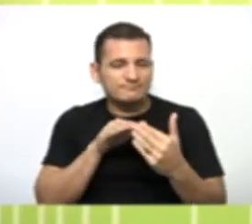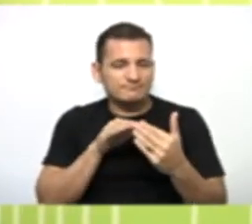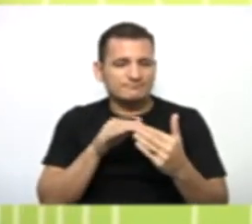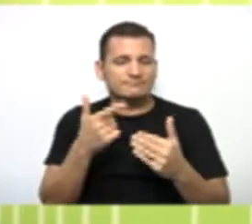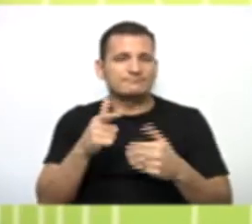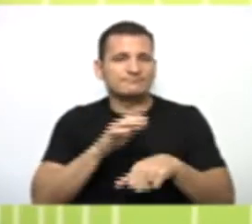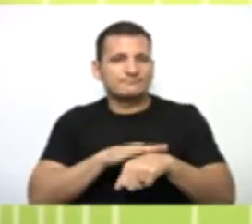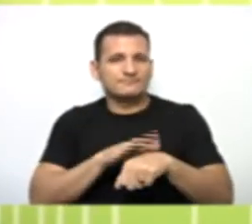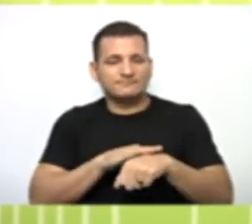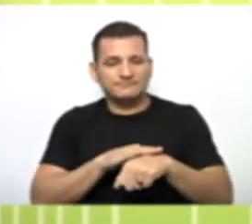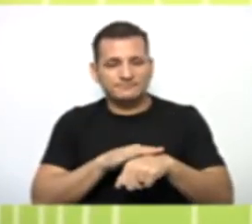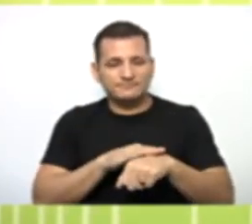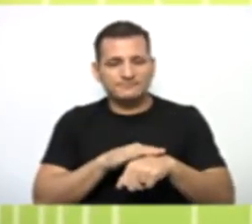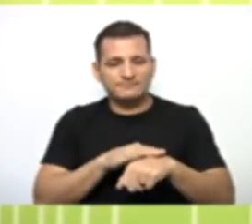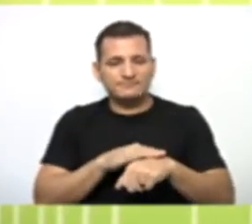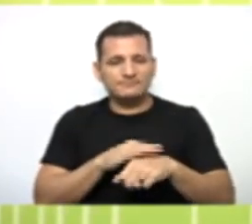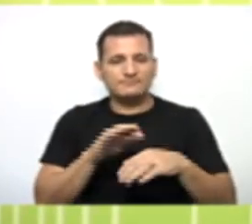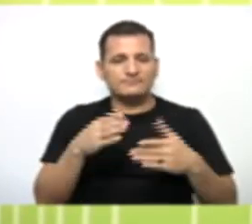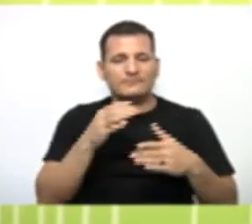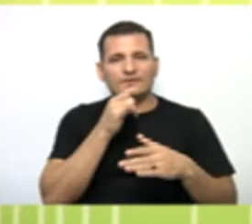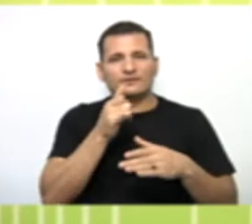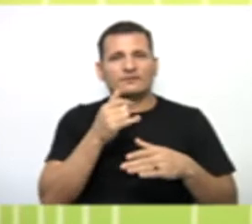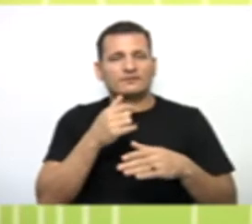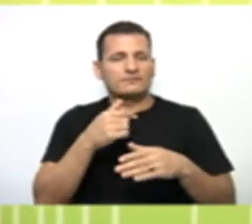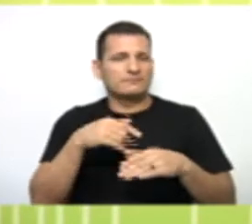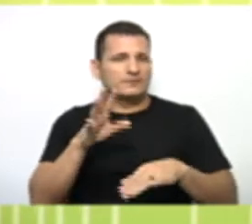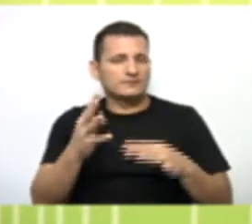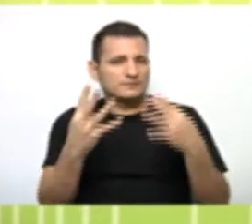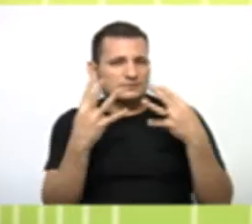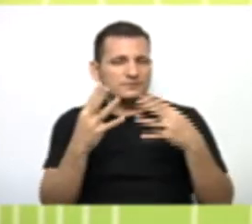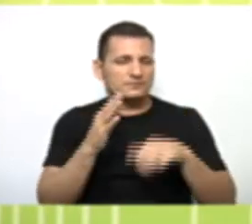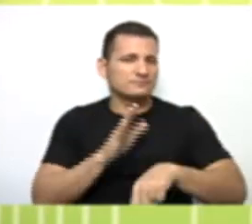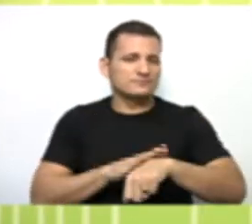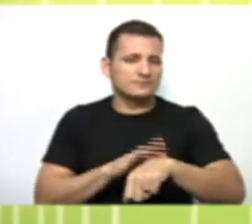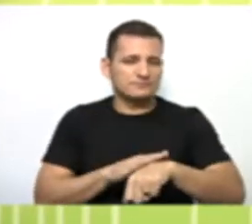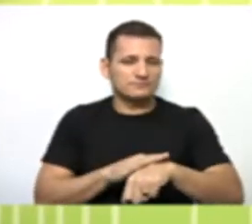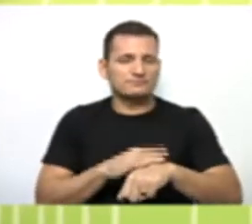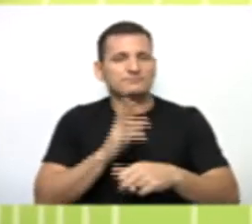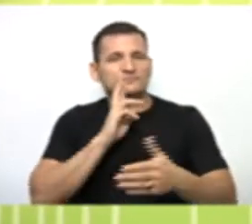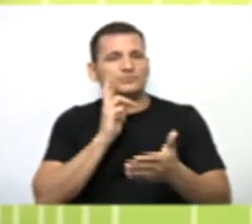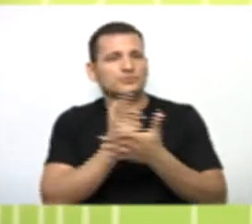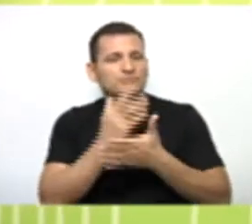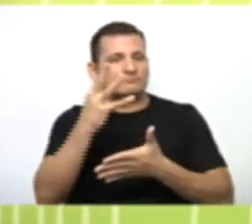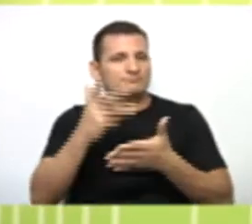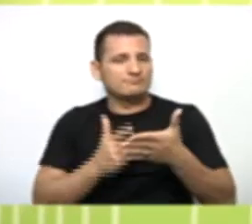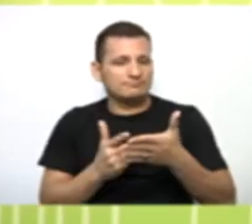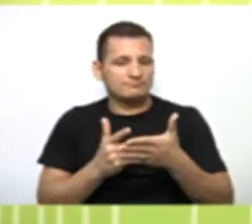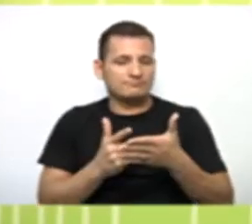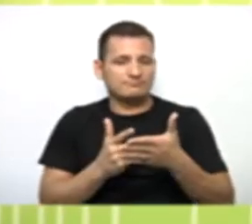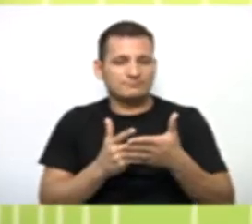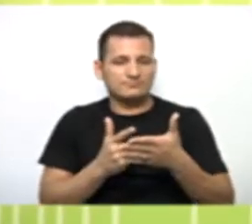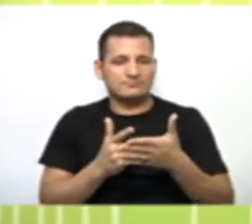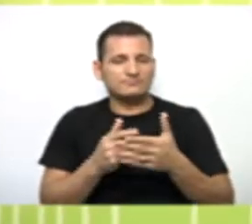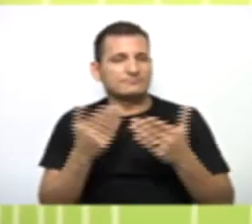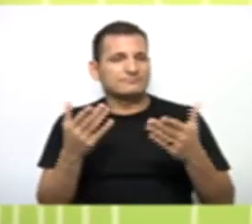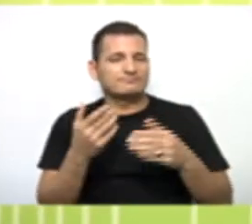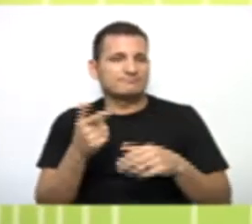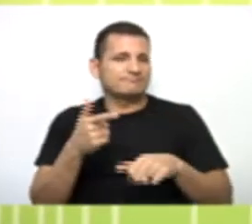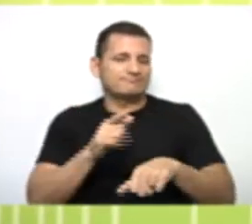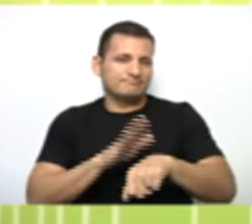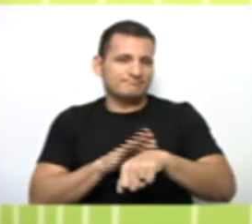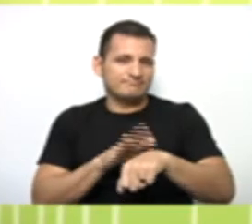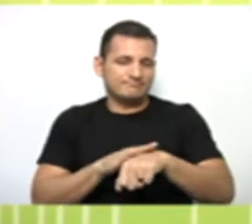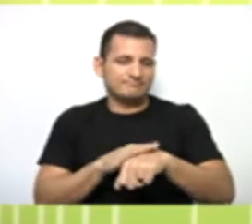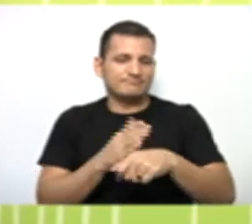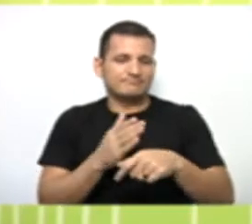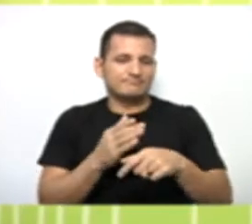não temos tempo. Então, se eu tivesse tido um pouquinho mais de atenção, um pouquinho mais de tempo, teria respondido tudo. Pois é. Nós não temos tanto tempo